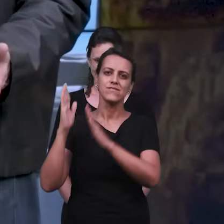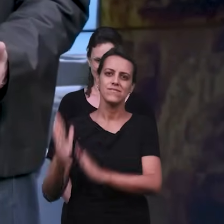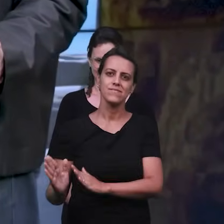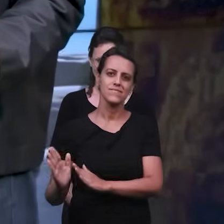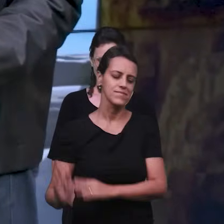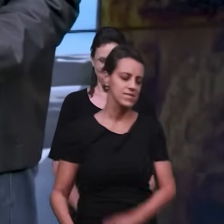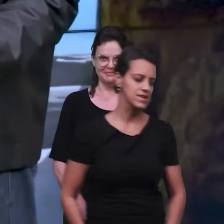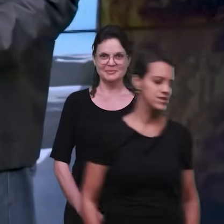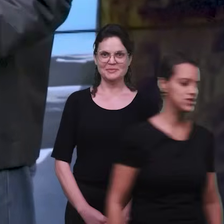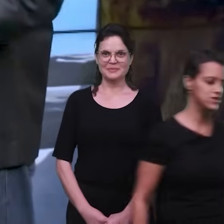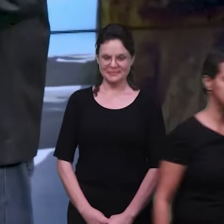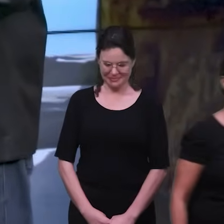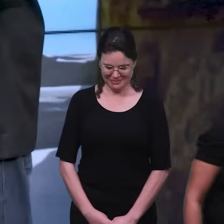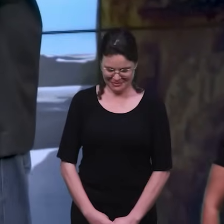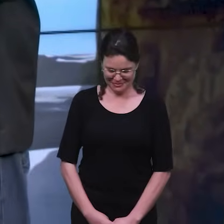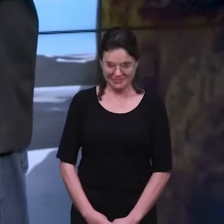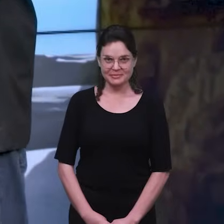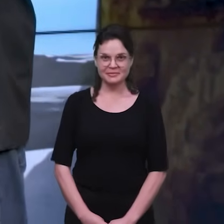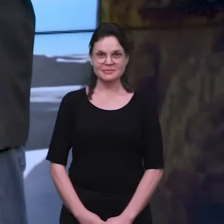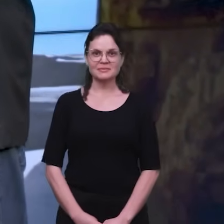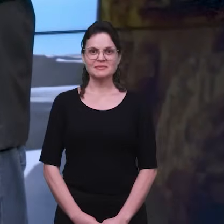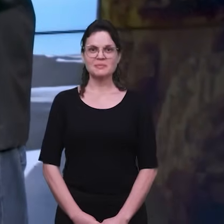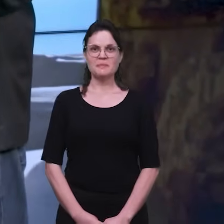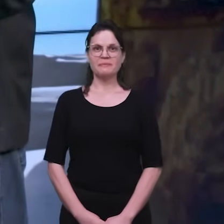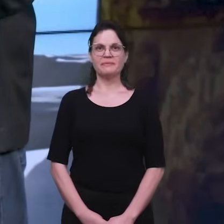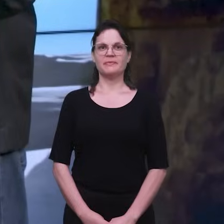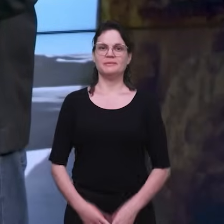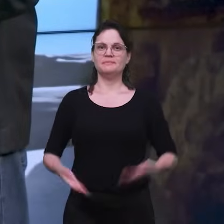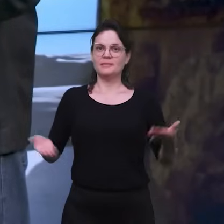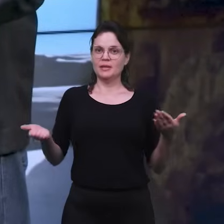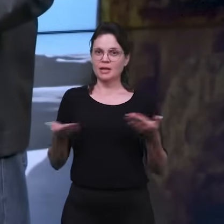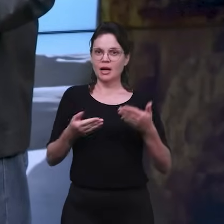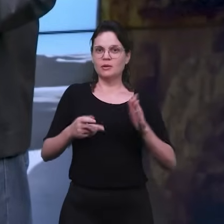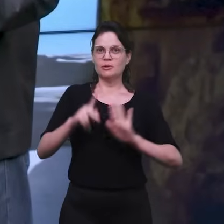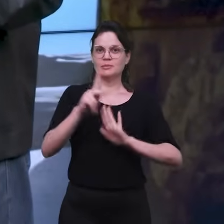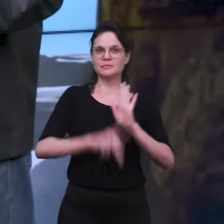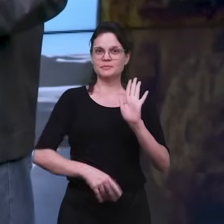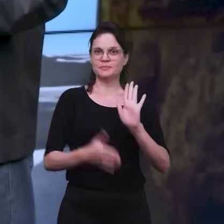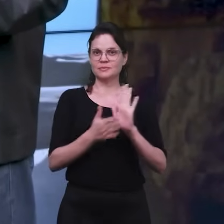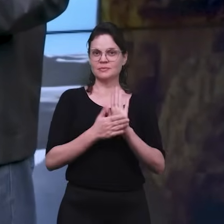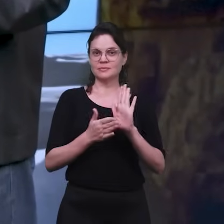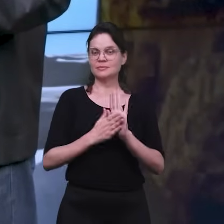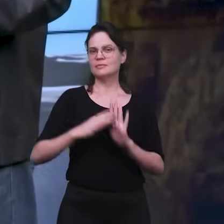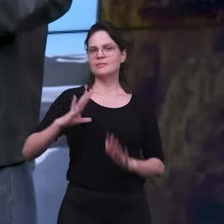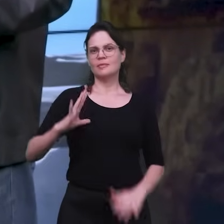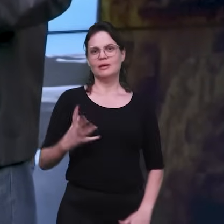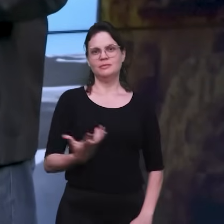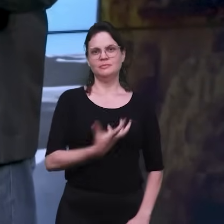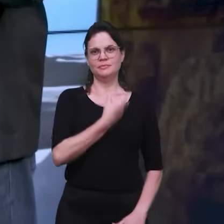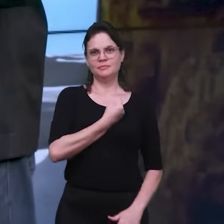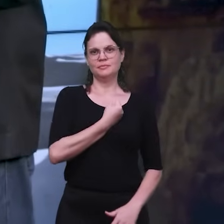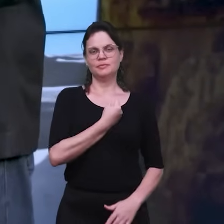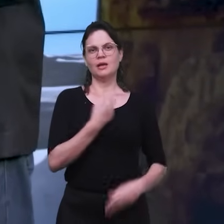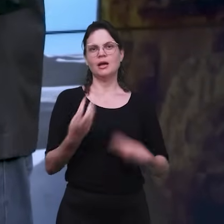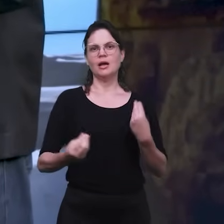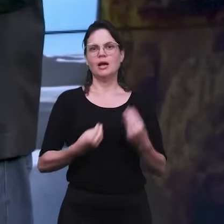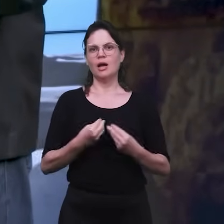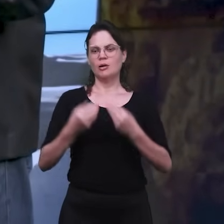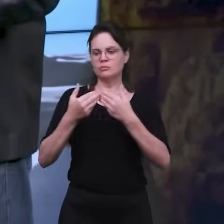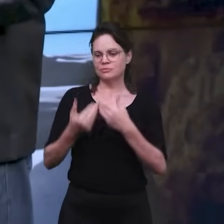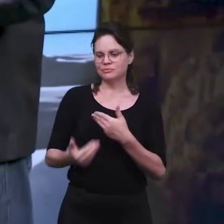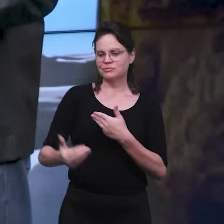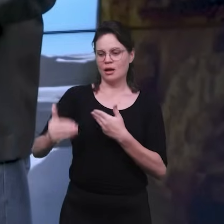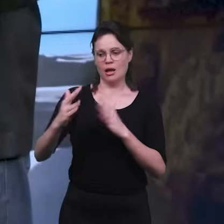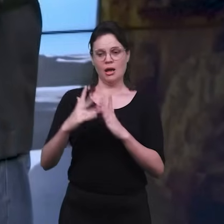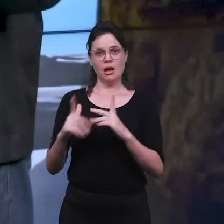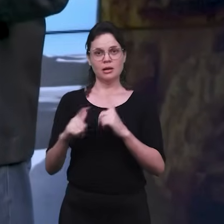igreja. Então agora o plano de salvação do Senhor passou a ser a partir da igreja. E quem